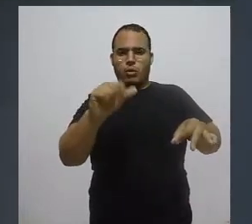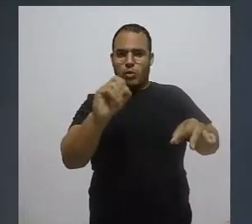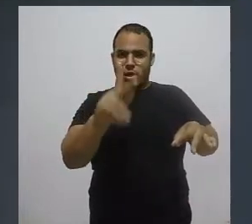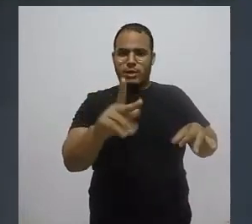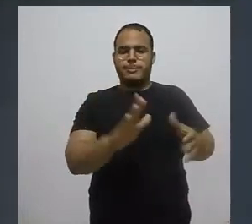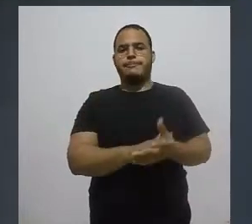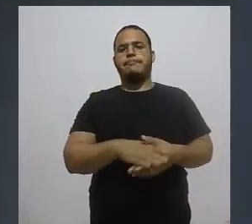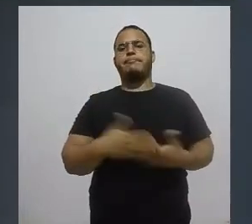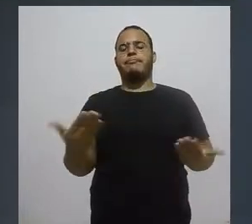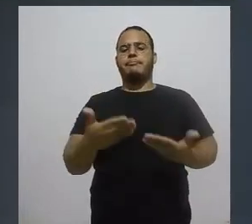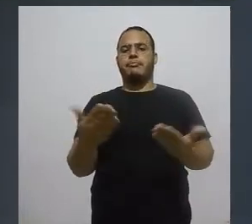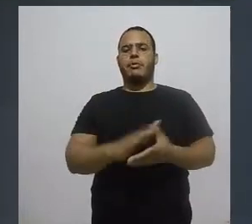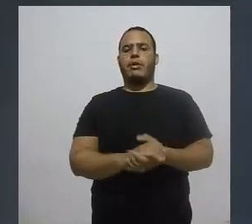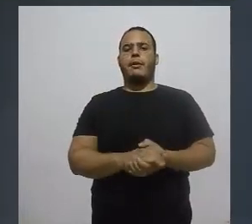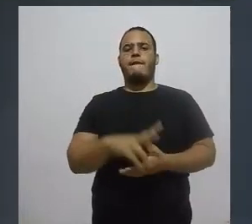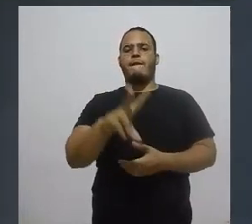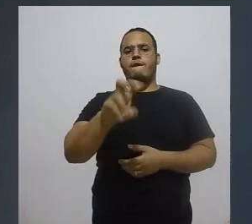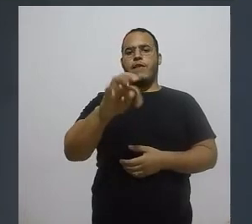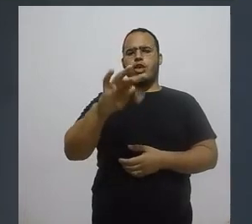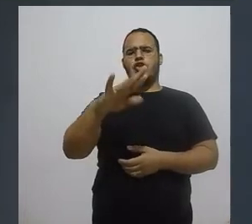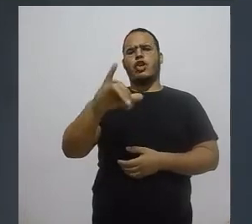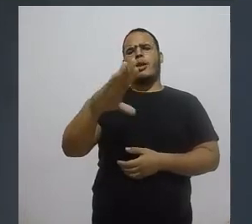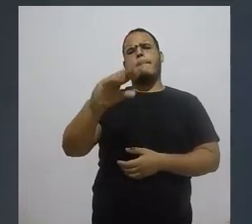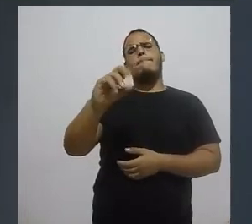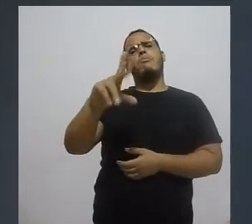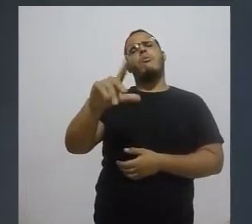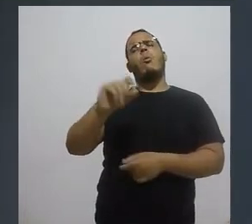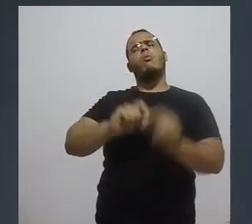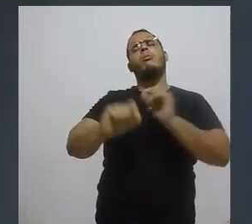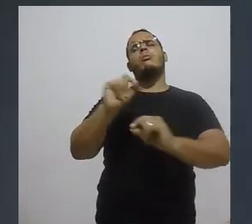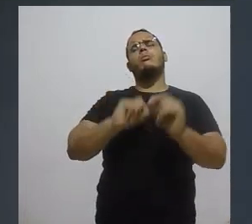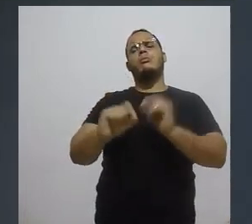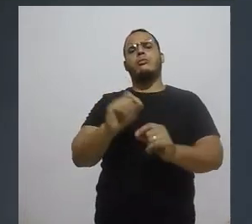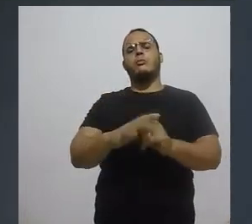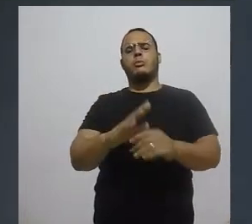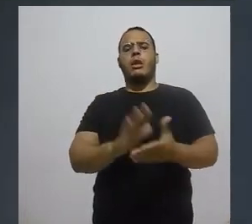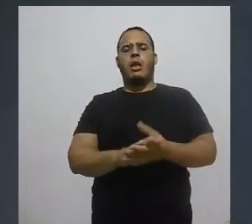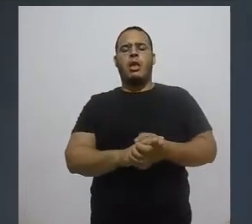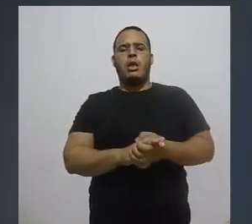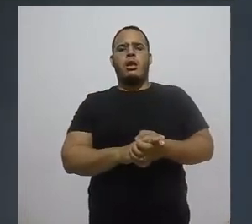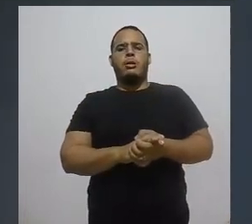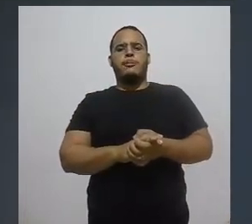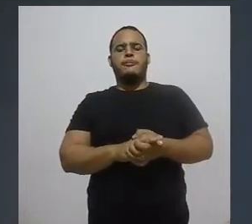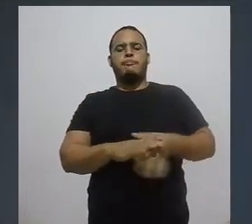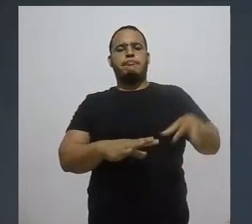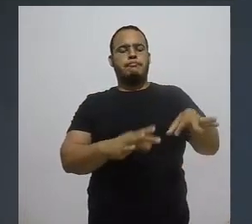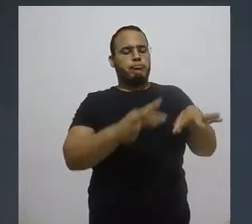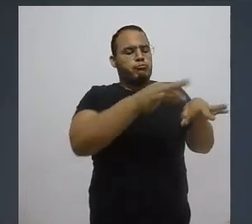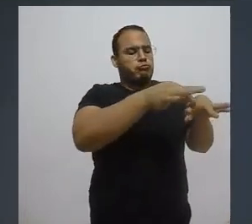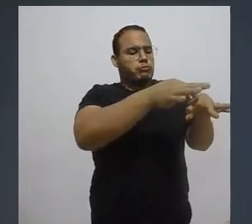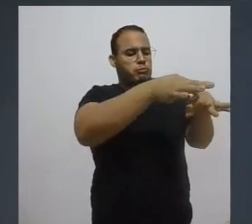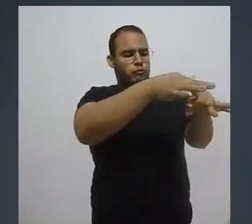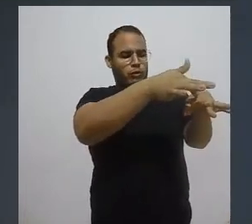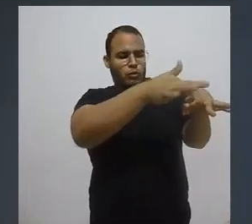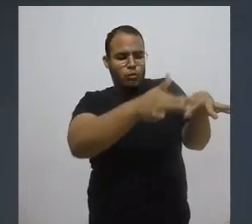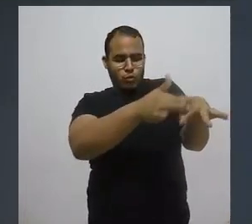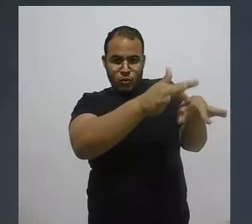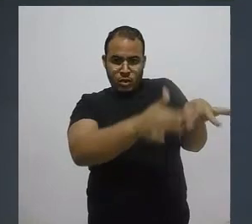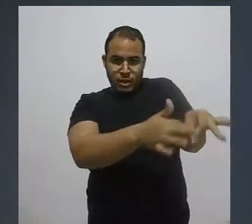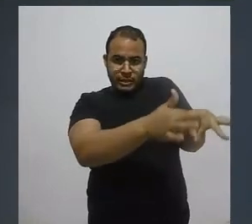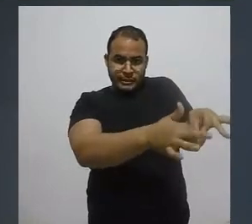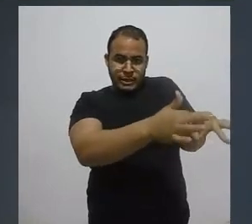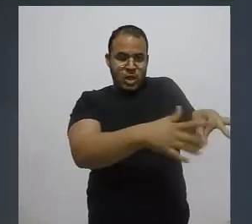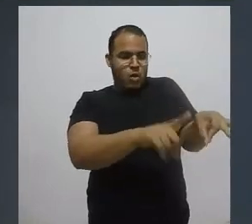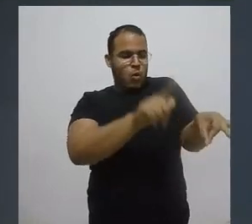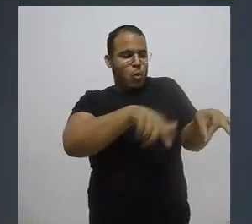vai ter agora o vestíbulo. O que é esse vestíbulo? É a fenda localizada entre os pequenos lábios, onde está localizada